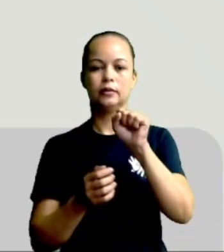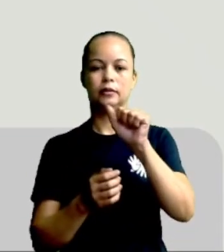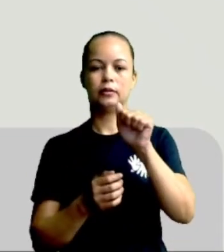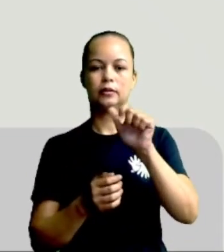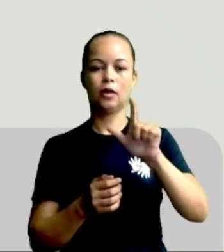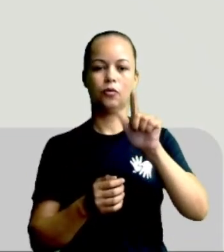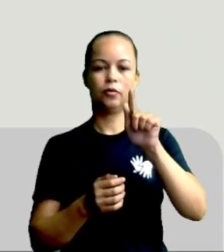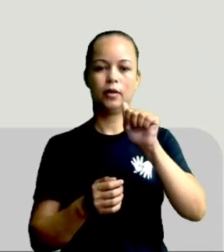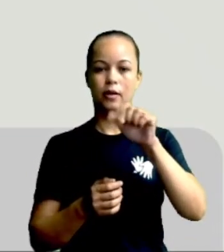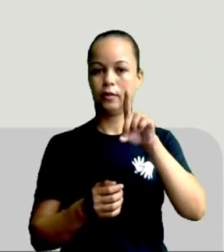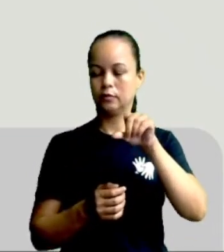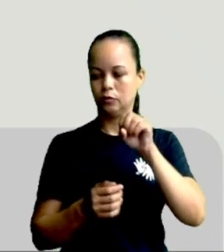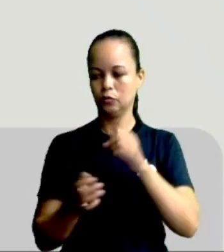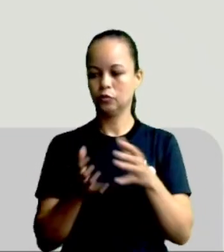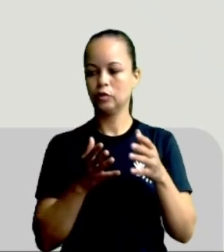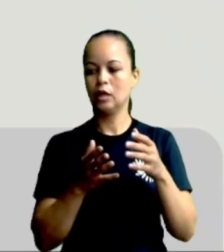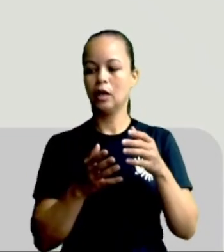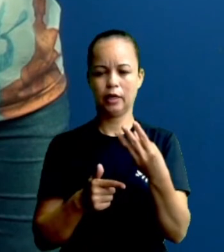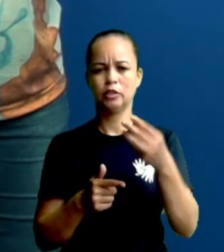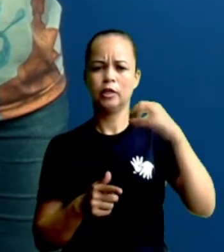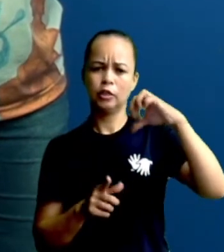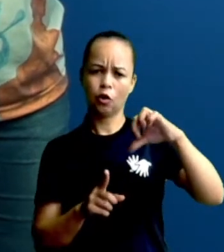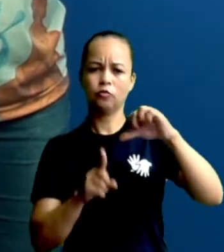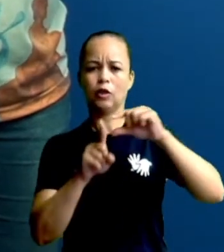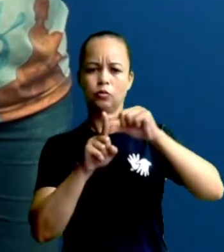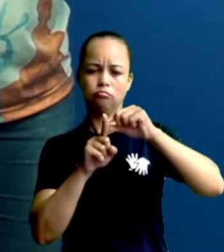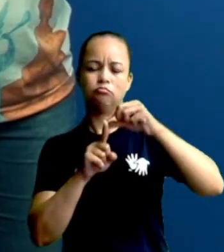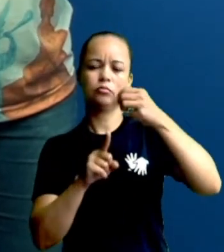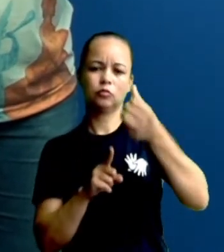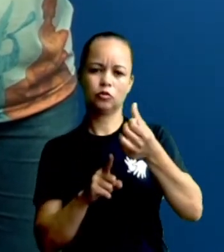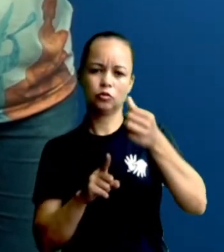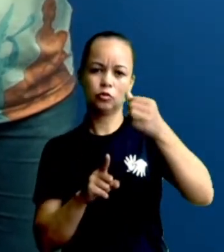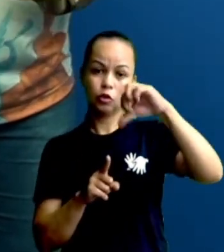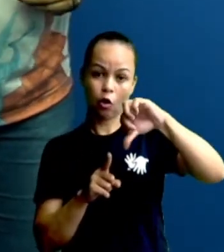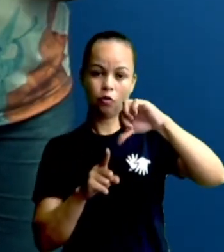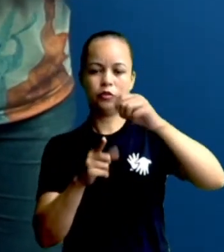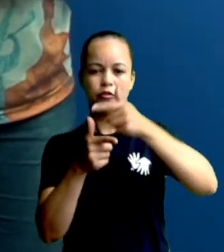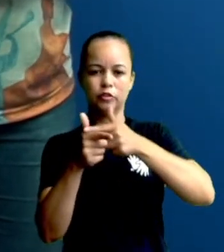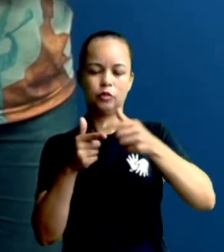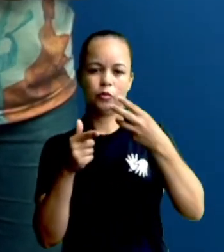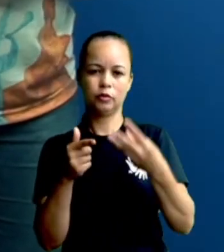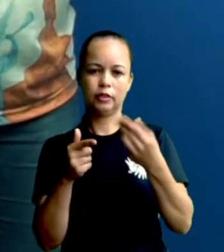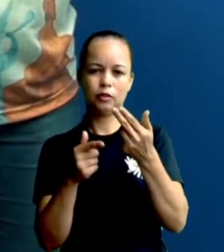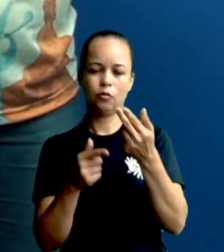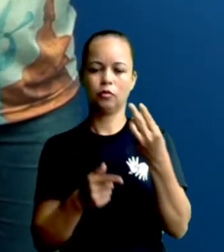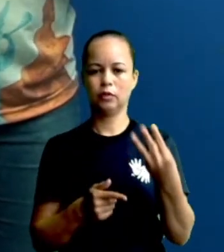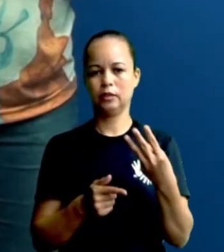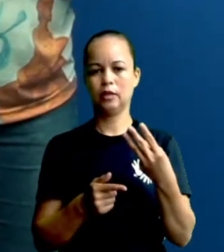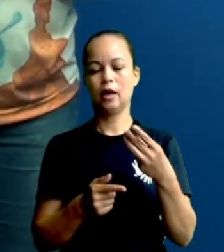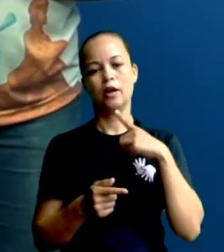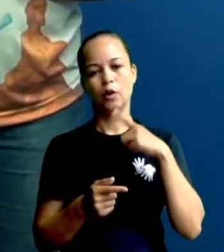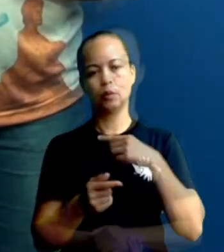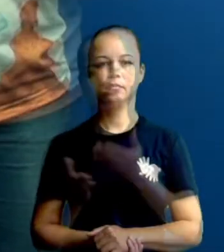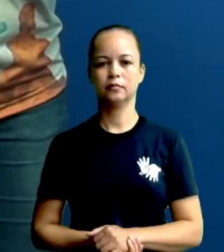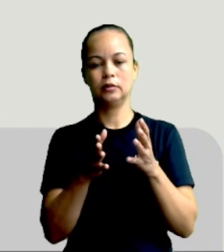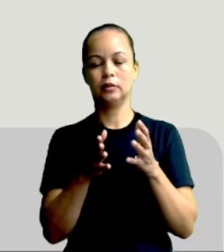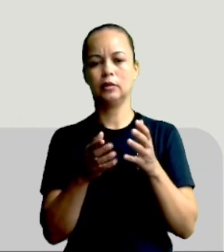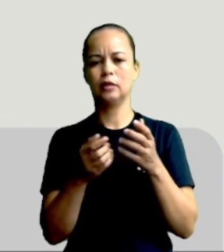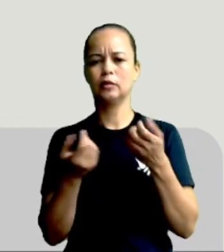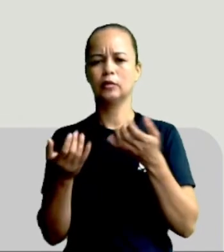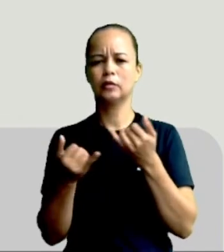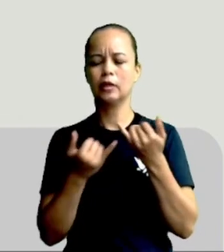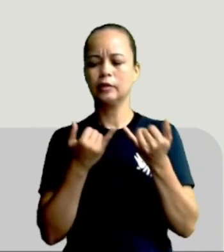bem direitinho. A gente precisa analisar parte a parte do problema, tá? Primeiramente, a